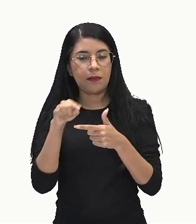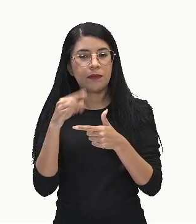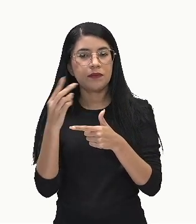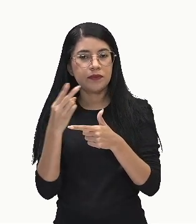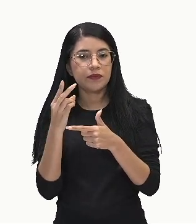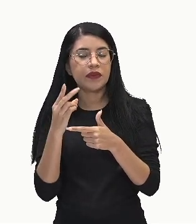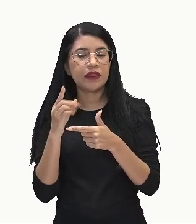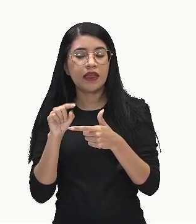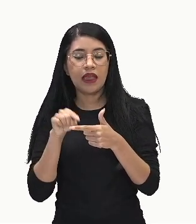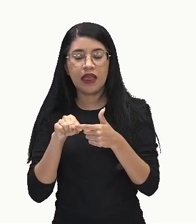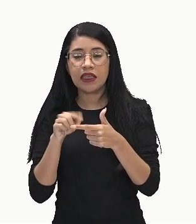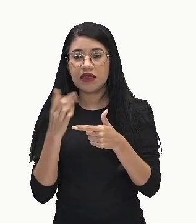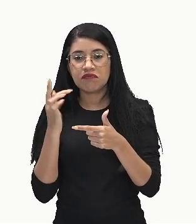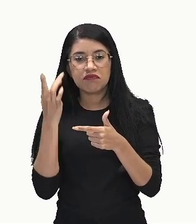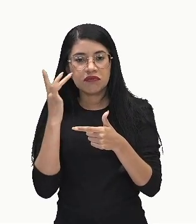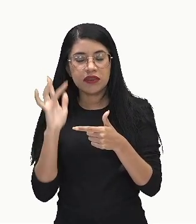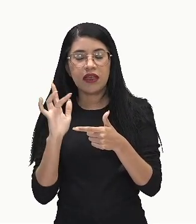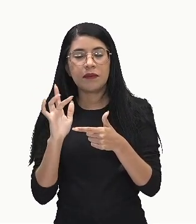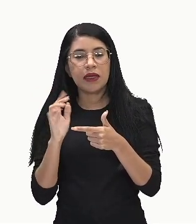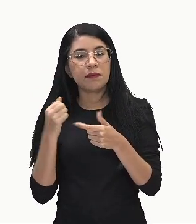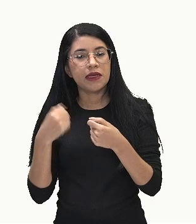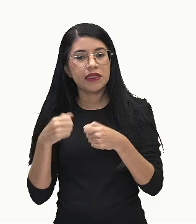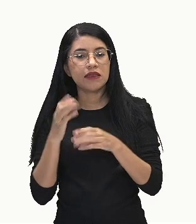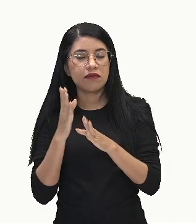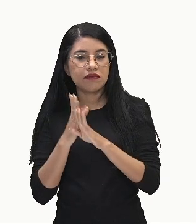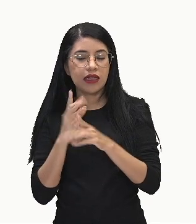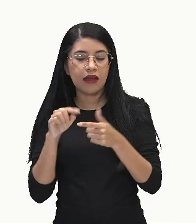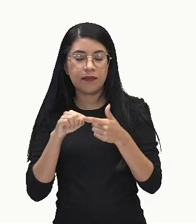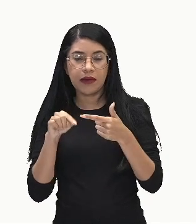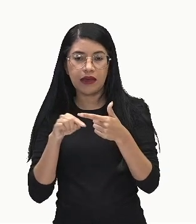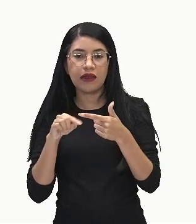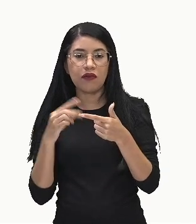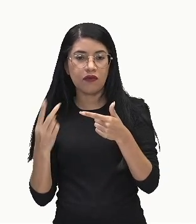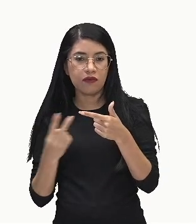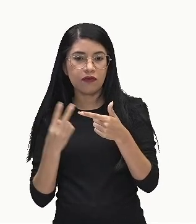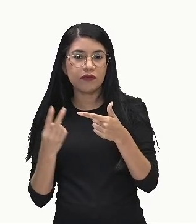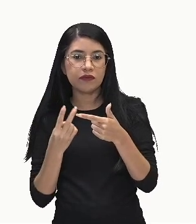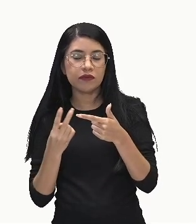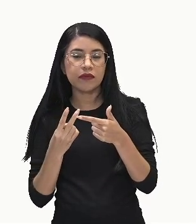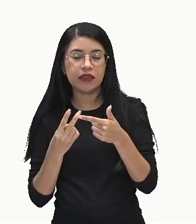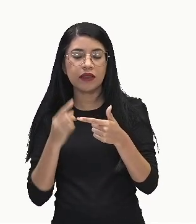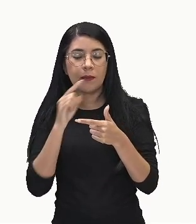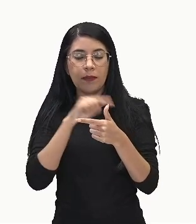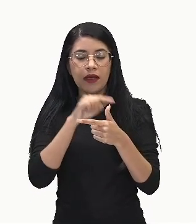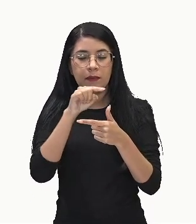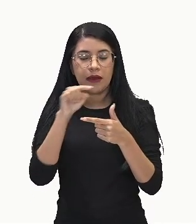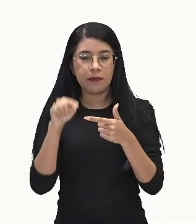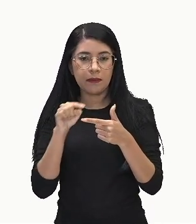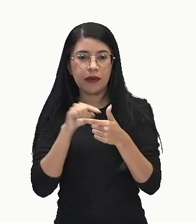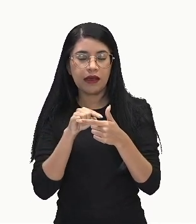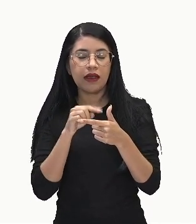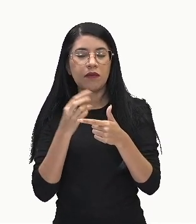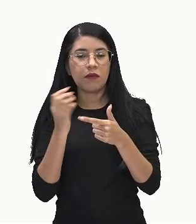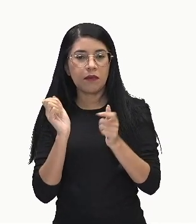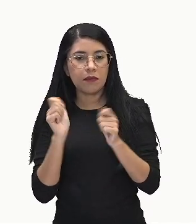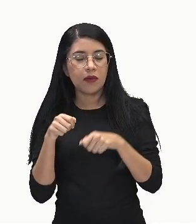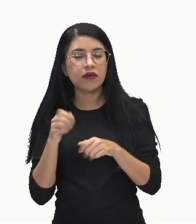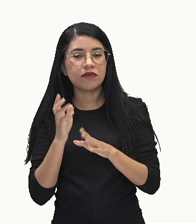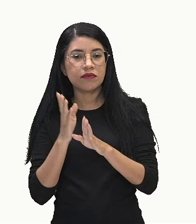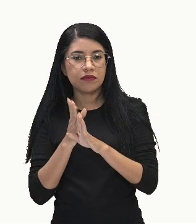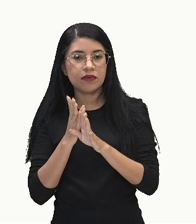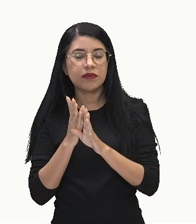A. Então, com essas três informações que foram dadas, eu consigo determinar quem é o terceiro